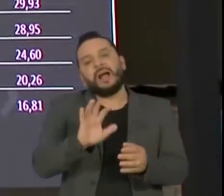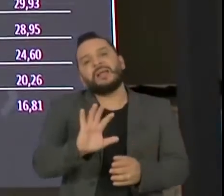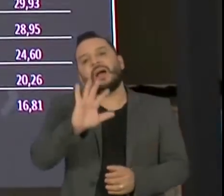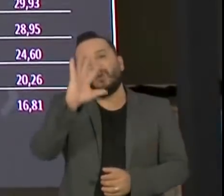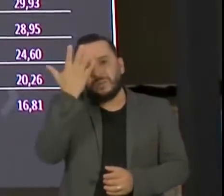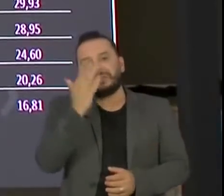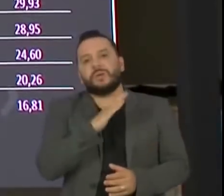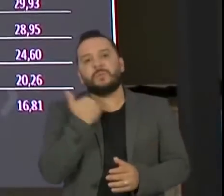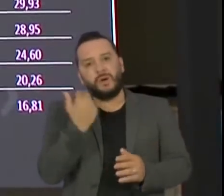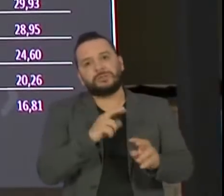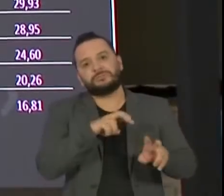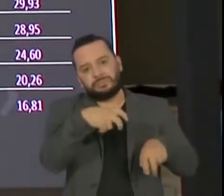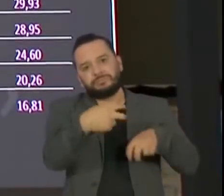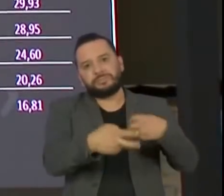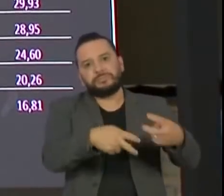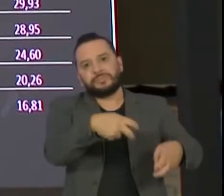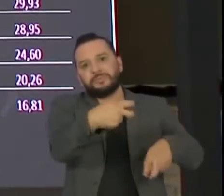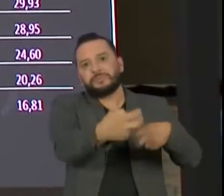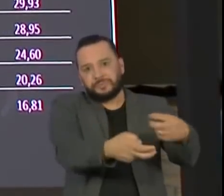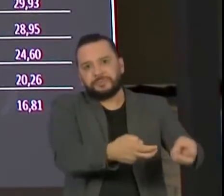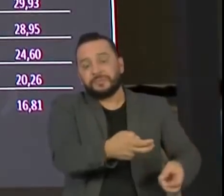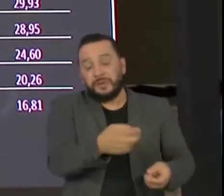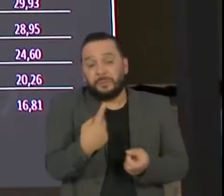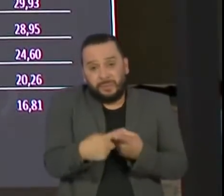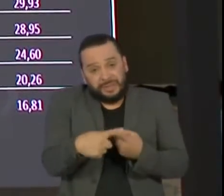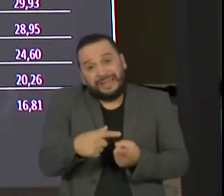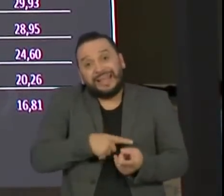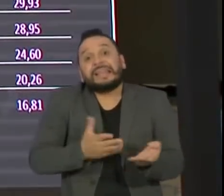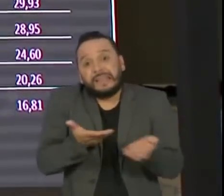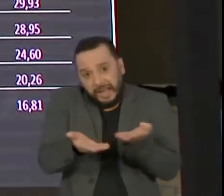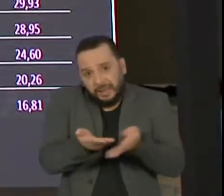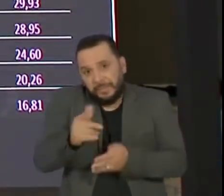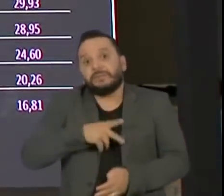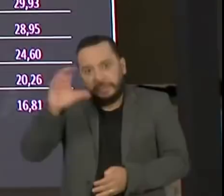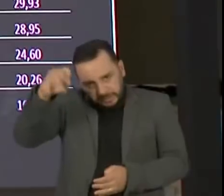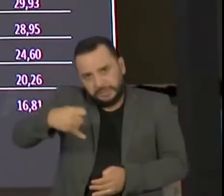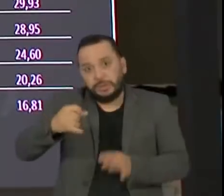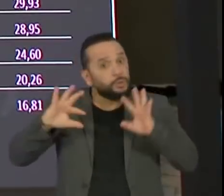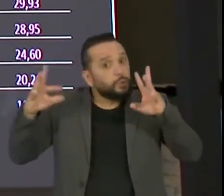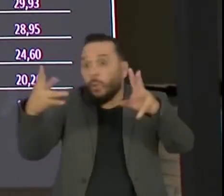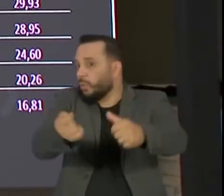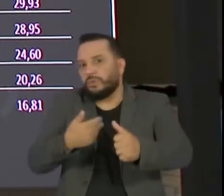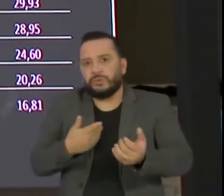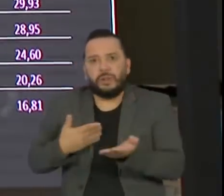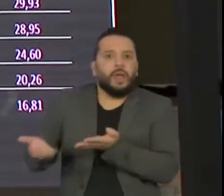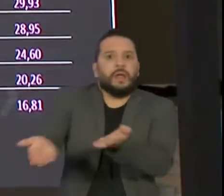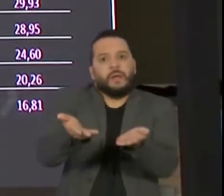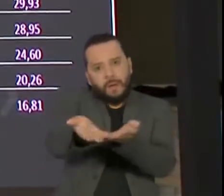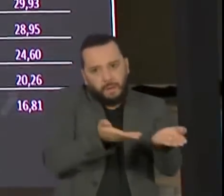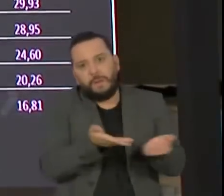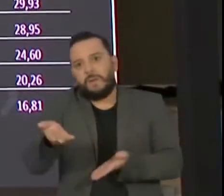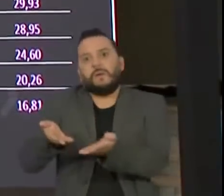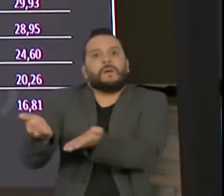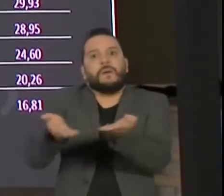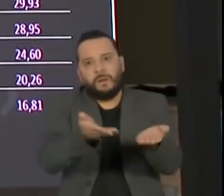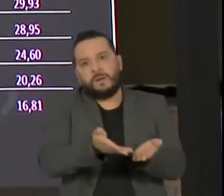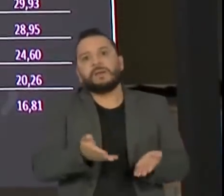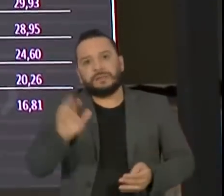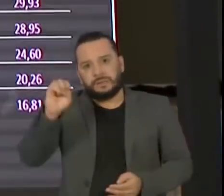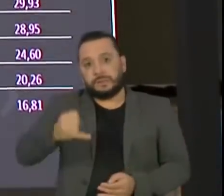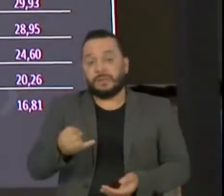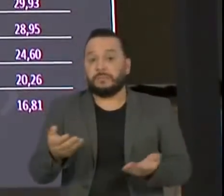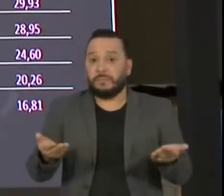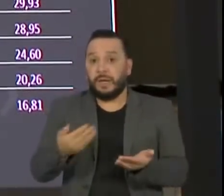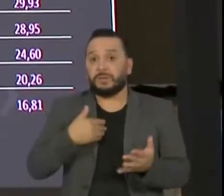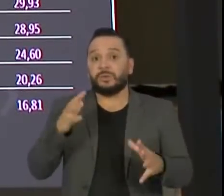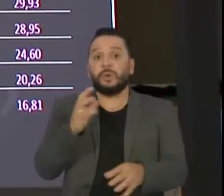infelizmente as pessoas vieram a óbito. Agora, essa análise do número de óbitos que eu gostaria de apresentar para